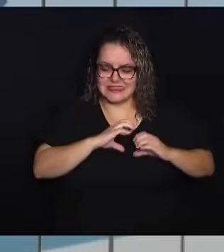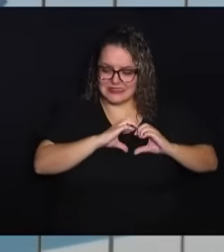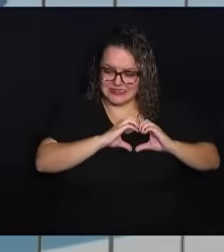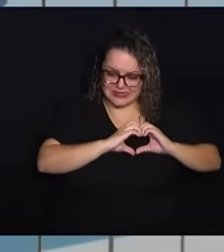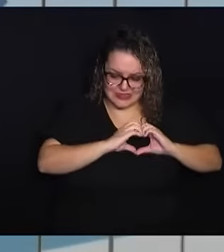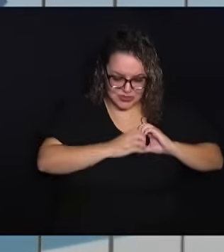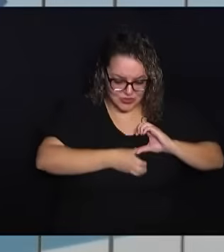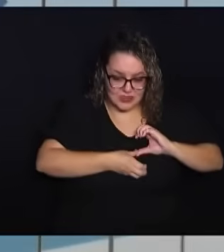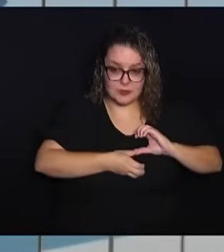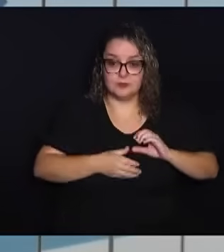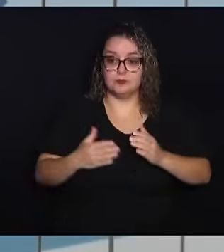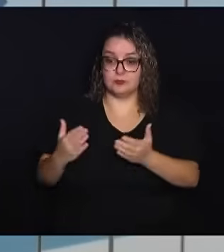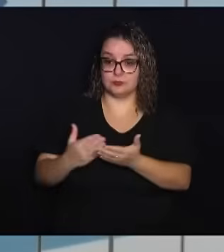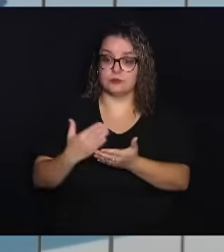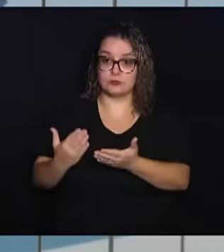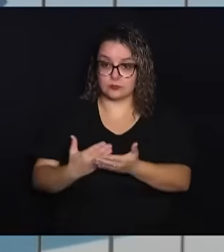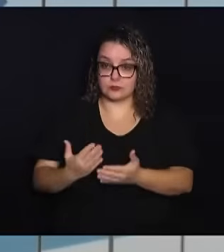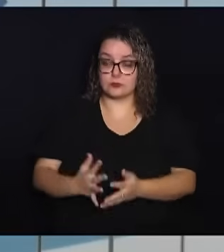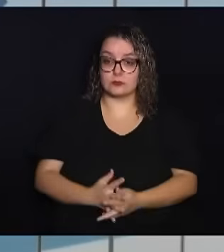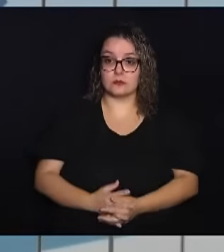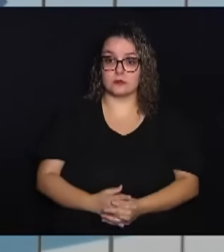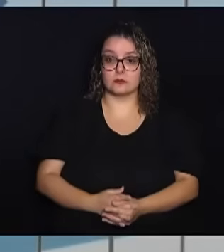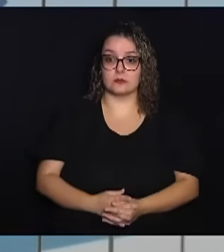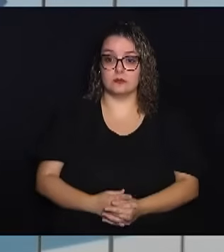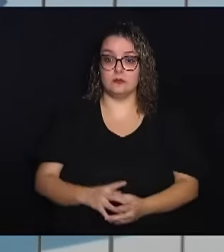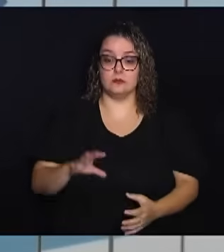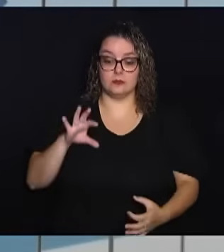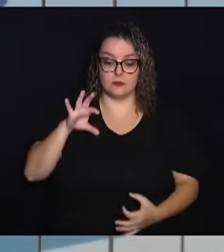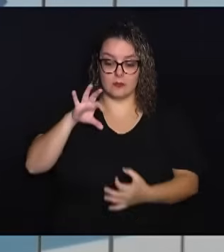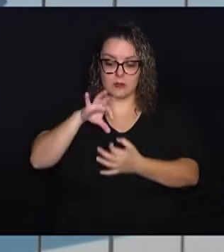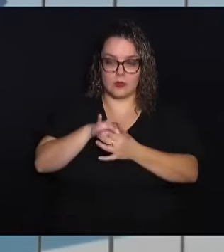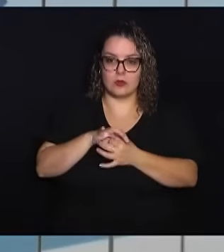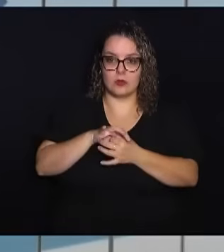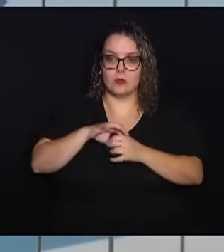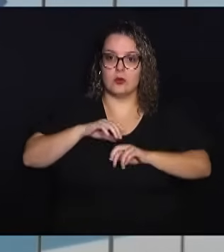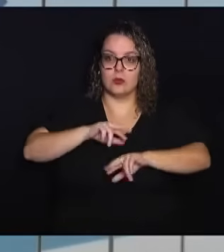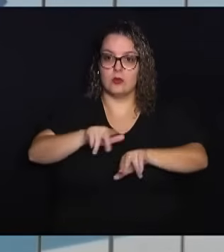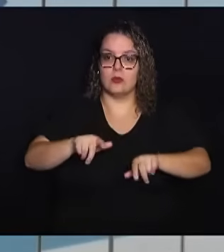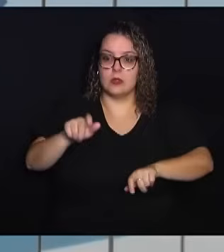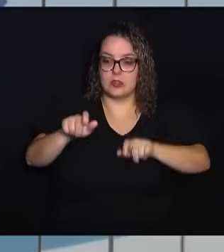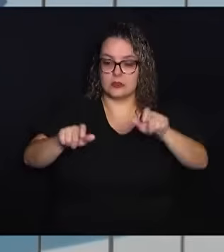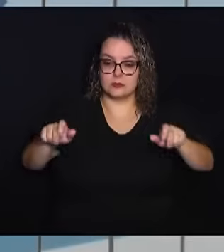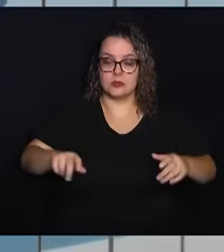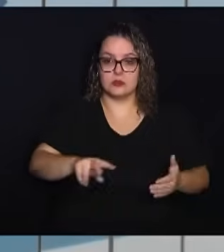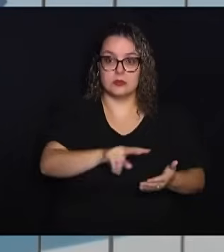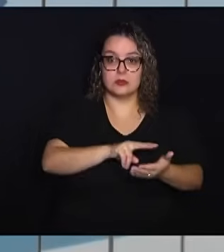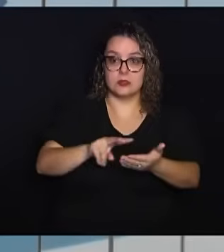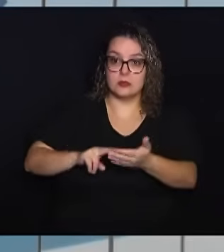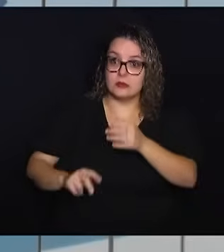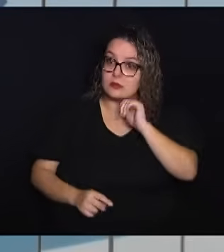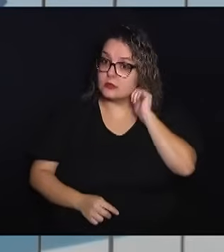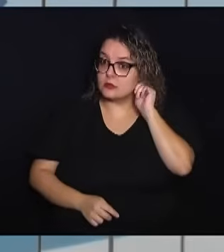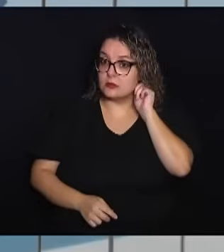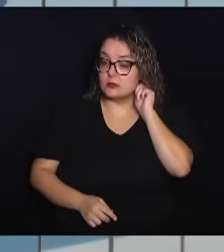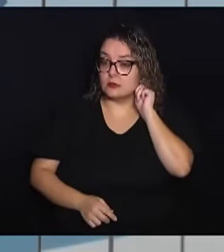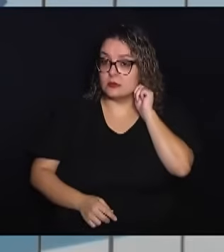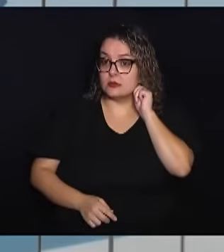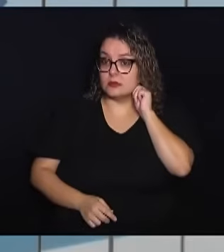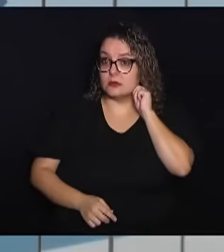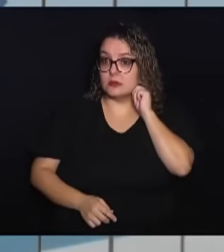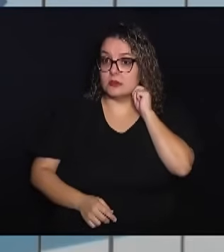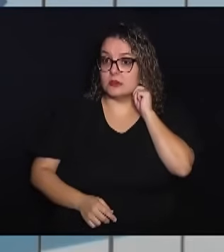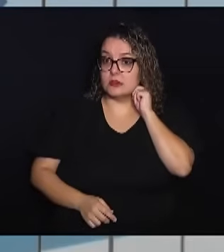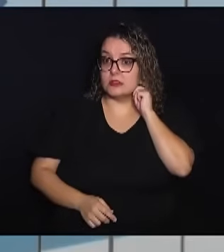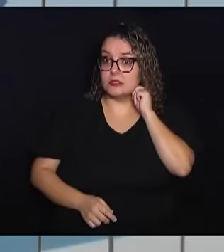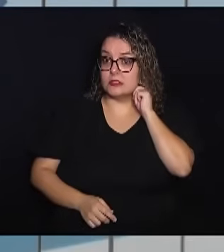livro, ele me conectou com muitos leitores e ele levou uma mensagem que